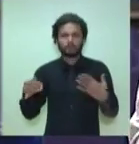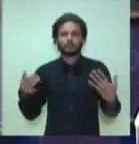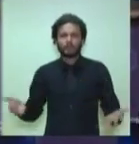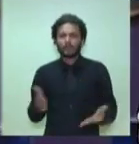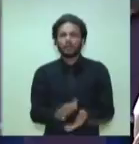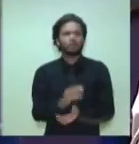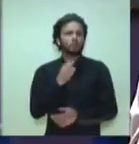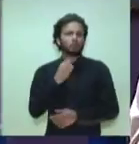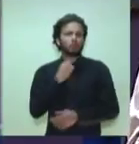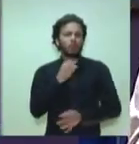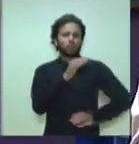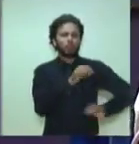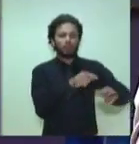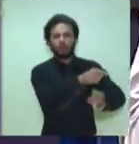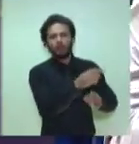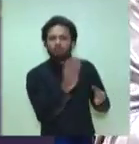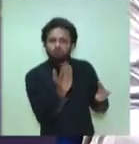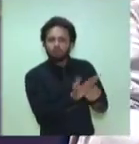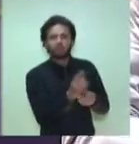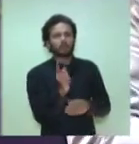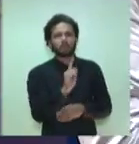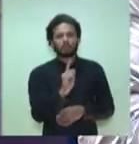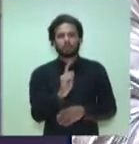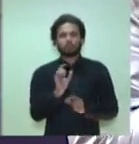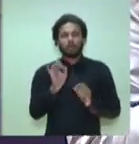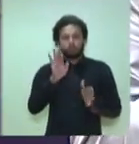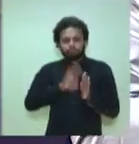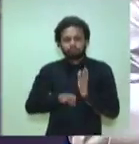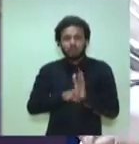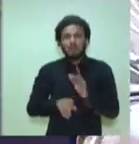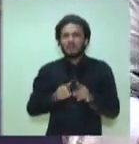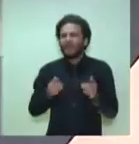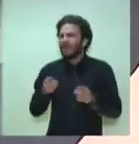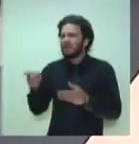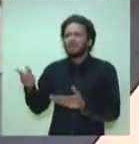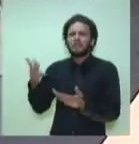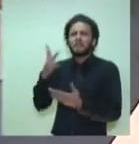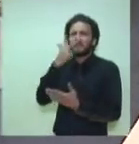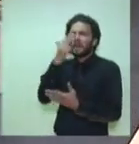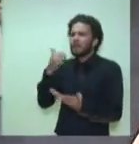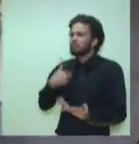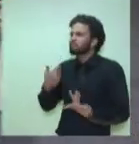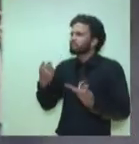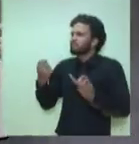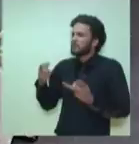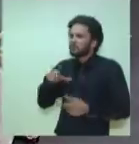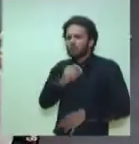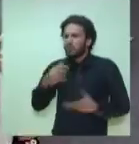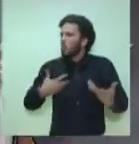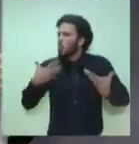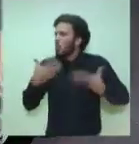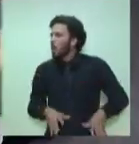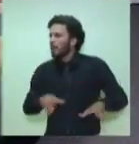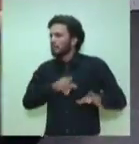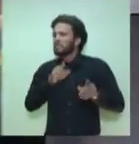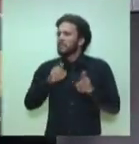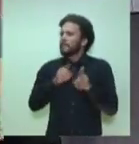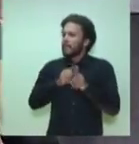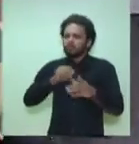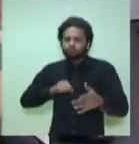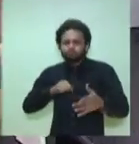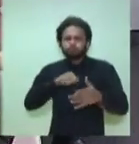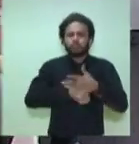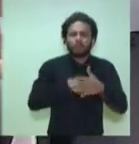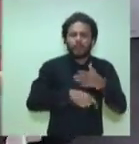não podem ser judicializadas. Agora, o candidato parece que preferia que eu não tivesse feito isso. Ele preferia que eu não tivesse tomado providência